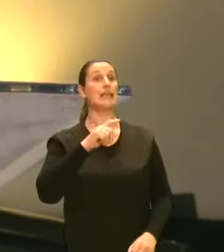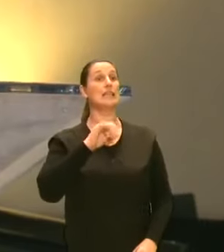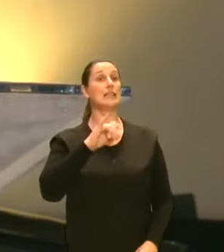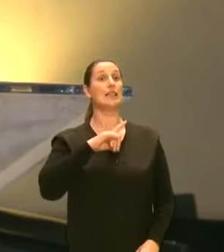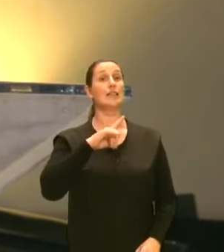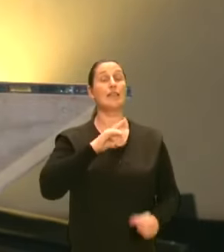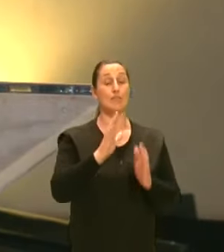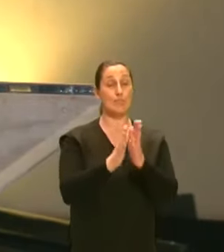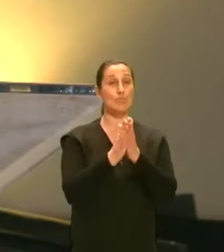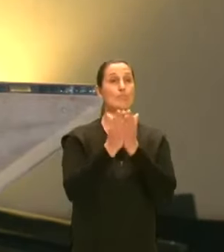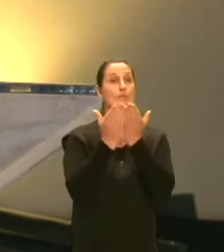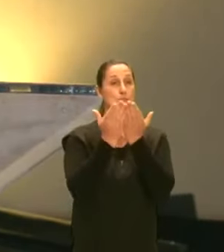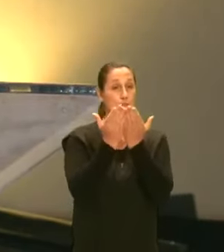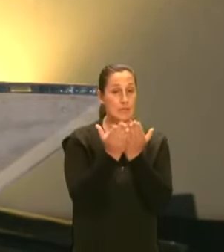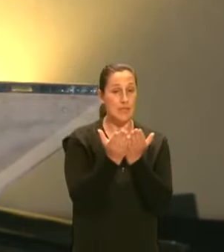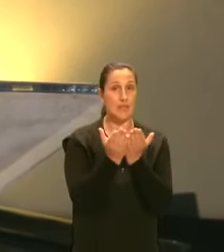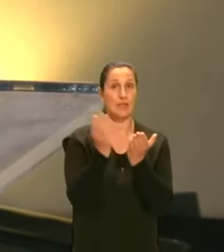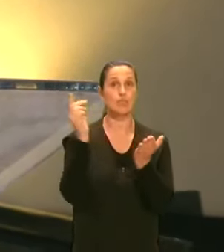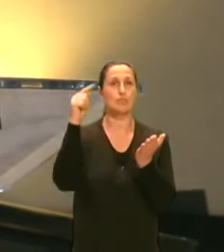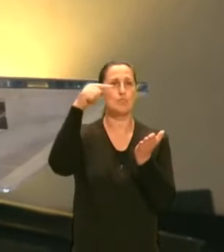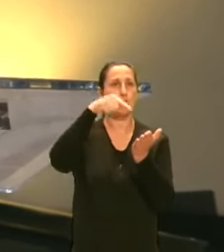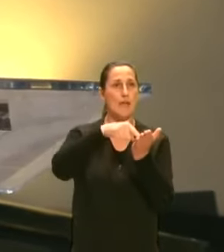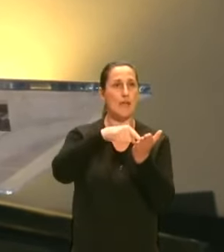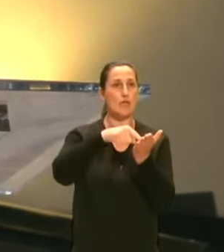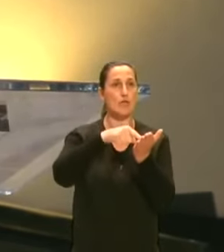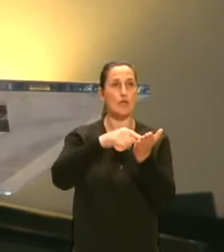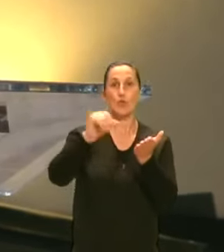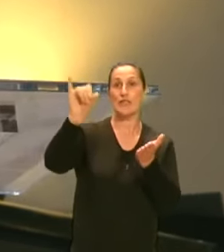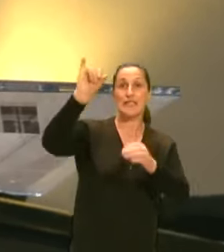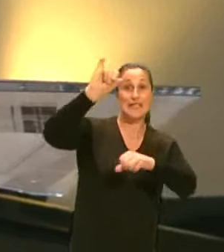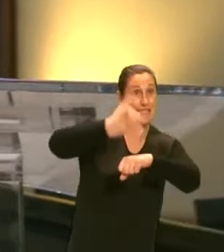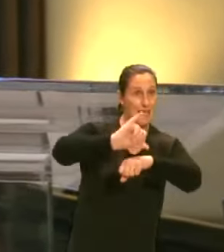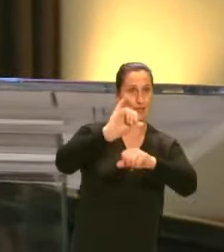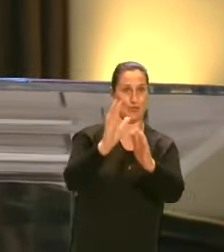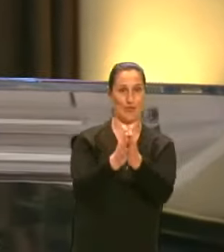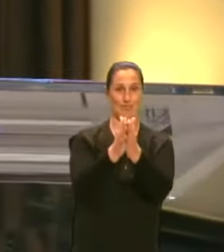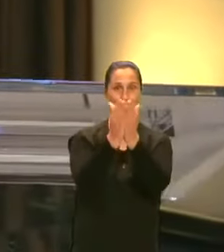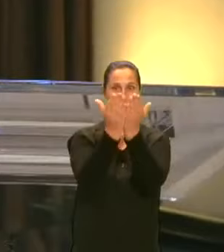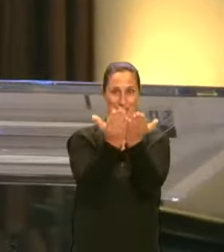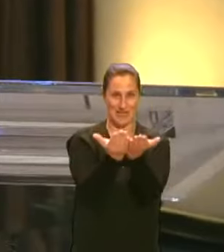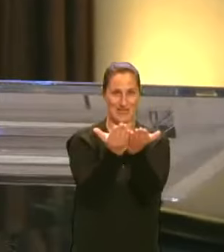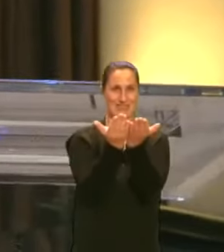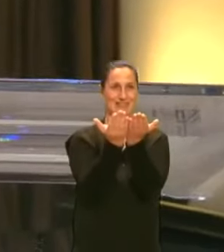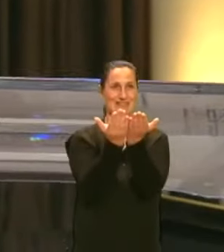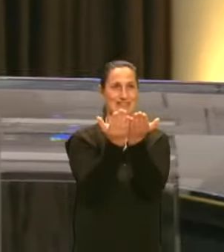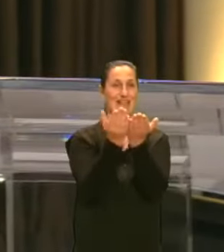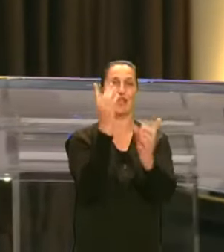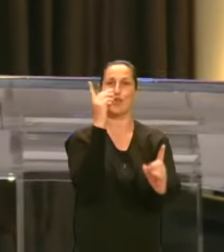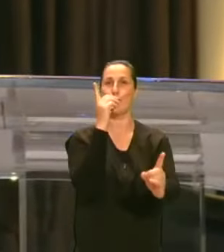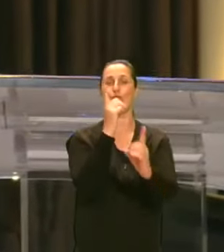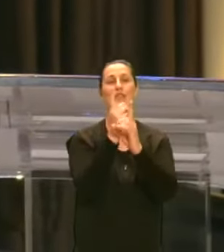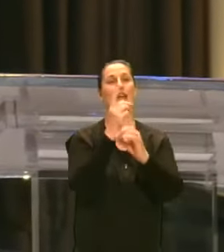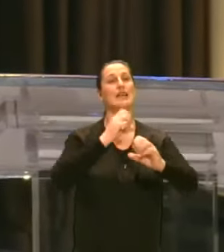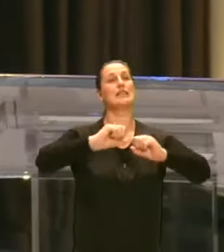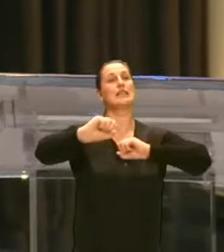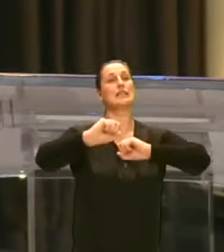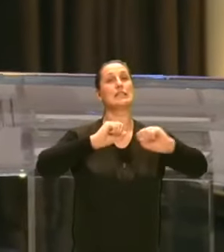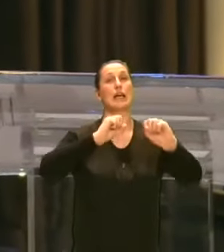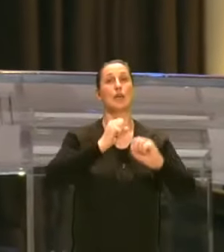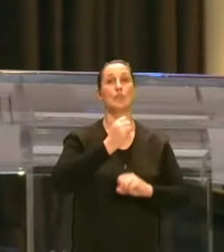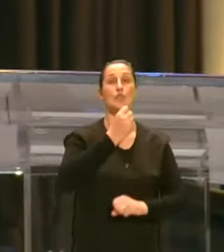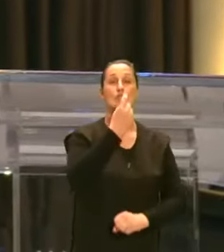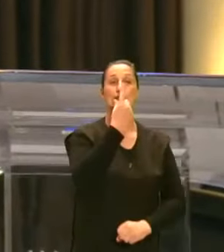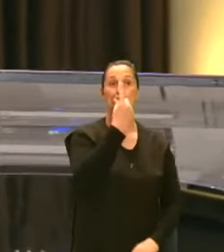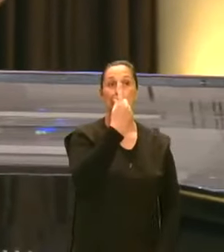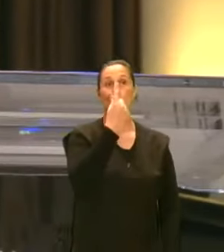121, no meio da tua Bíblia praticamente. Se você ligar a tua Bíblia, né, no celular, você vai encontrar aí o Salmo 121.